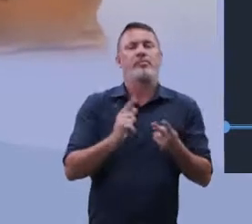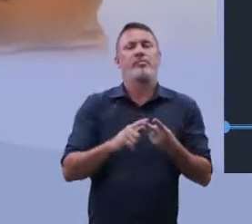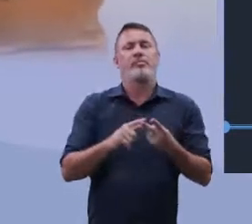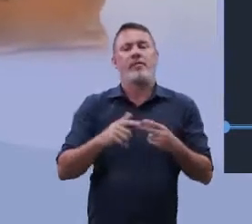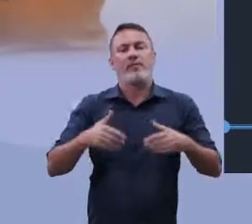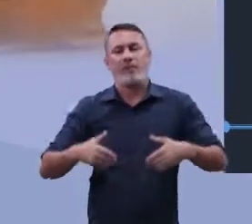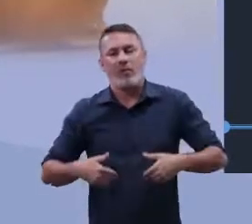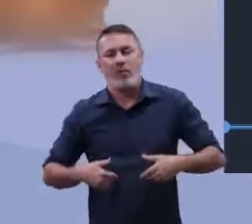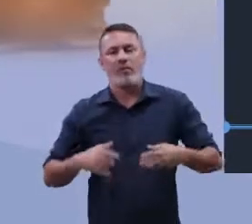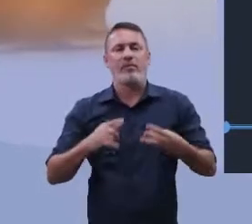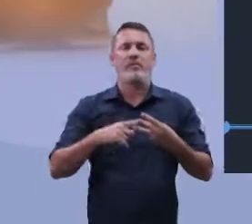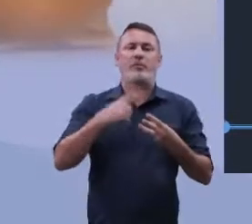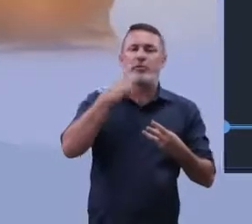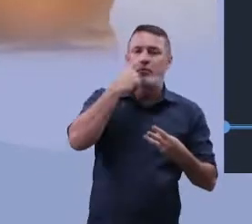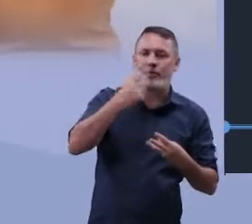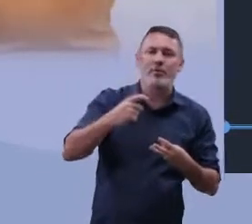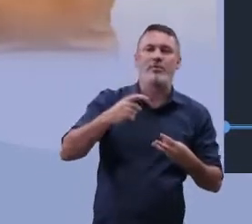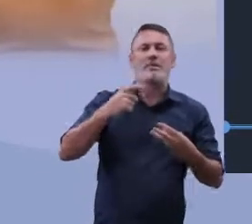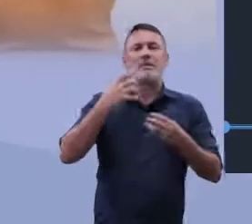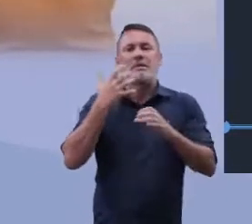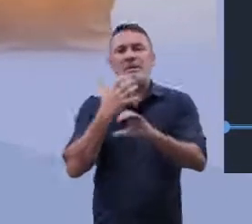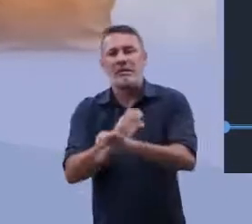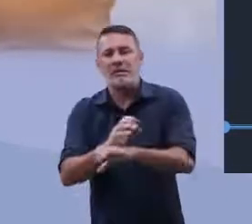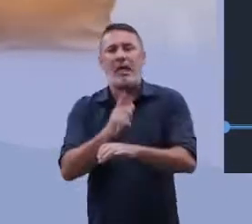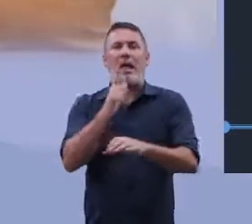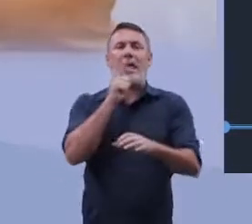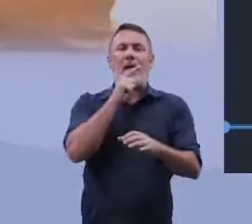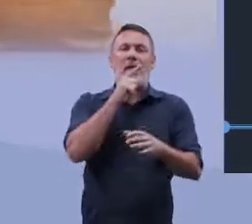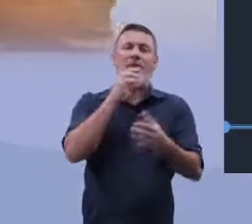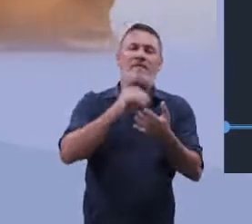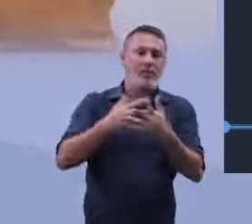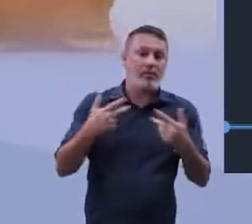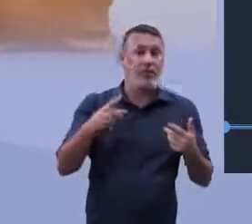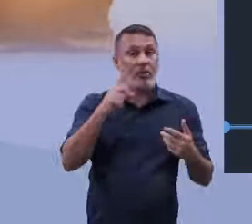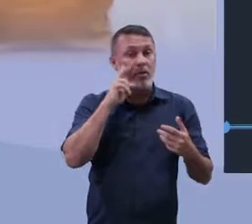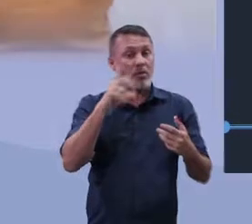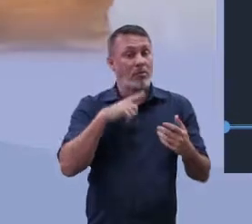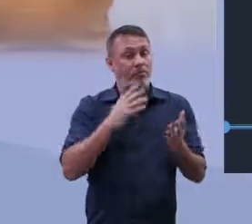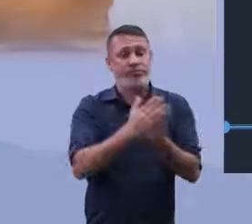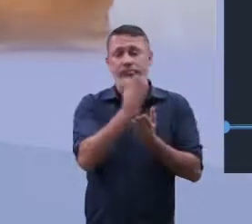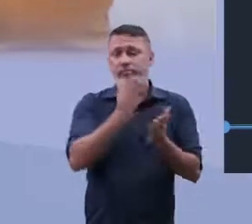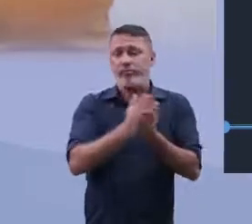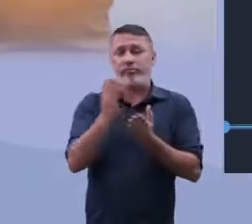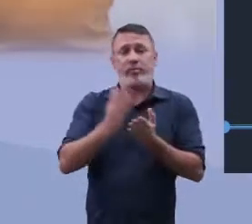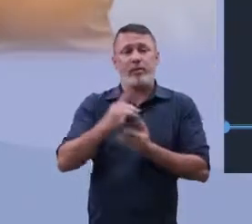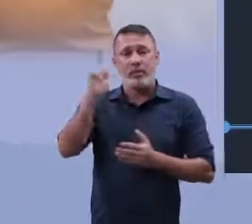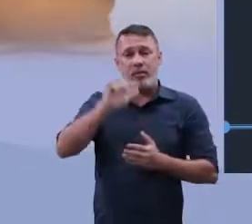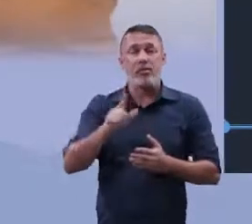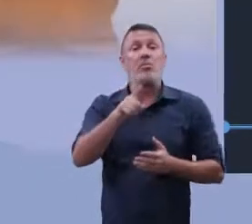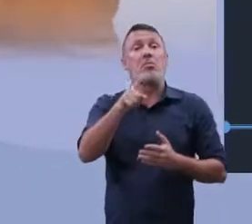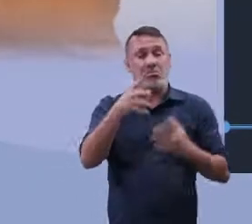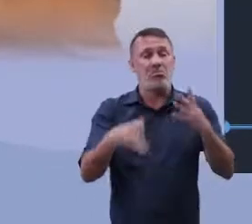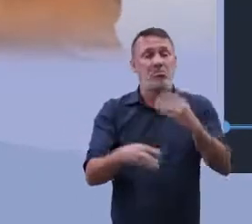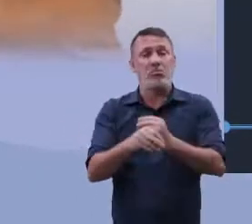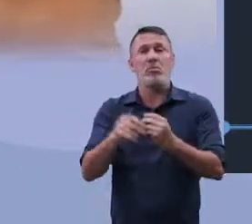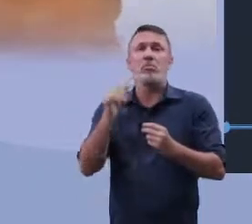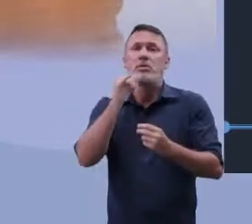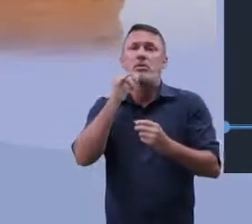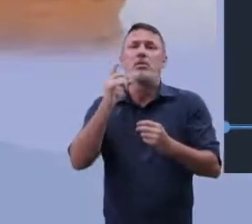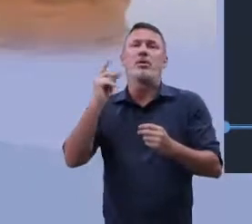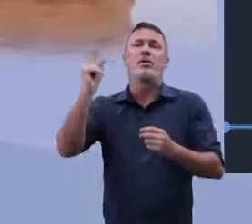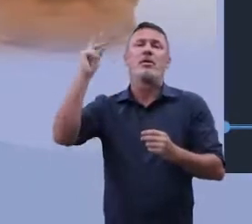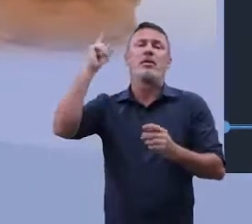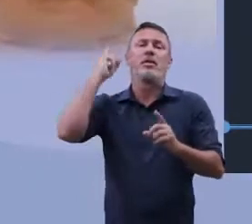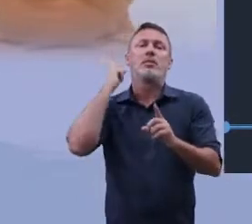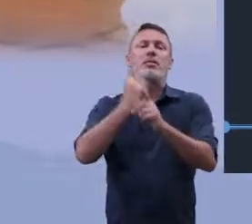que há seca. Então, nós temos três viés literários que você poderia utilizar na sua redação. Quem sabe falar sobre descobrimento, ou